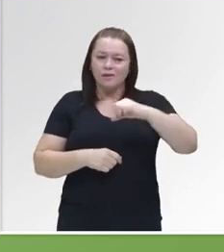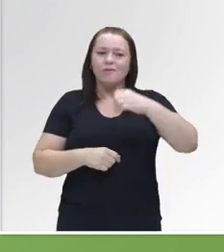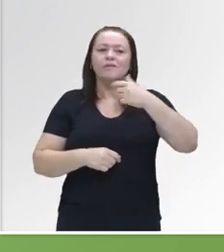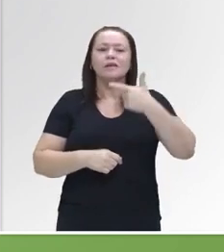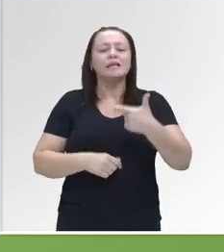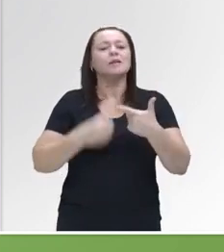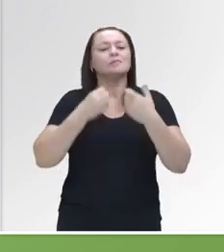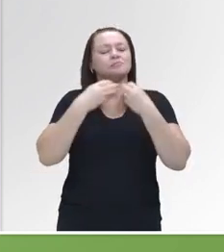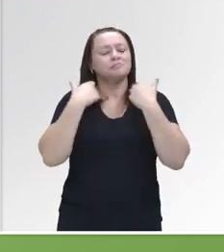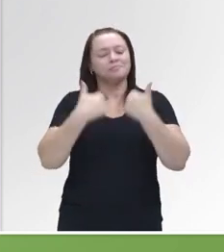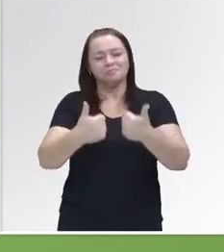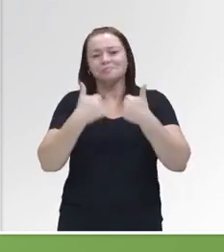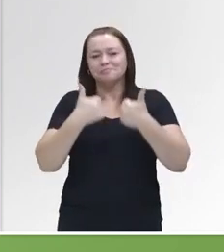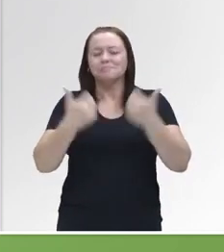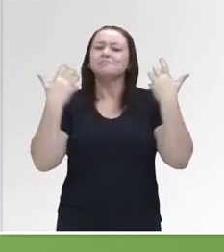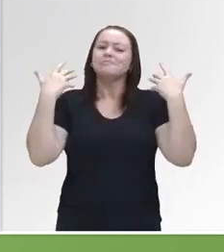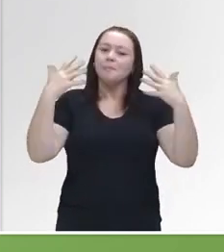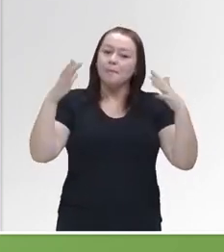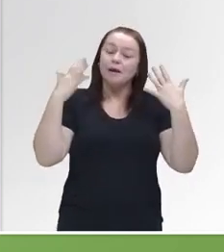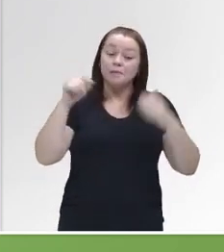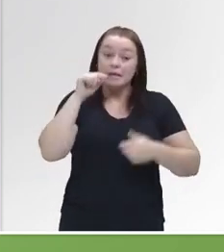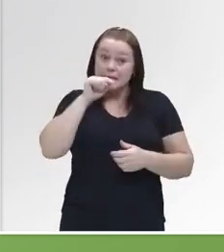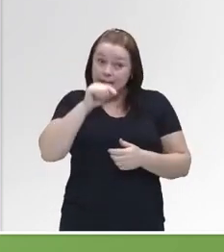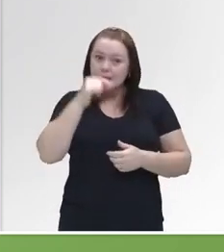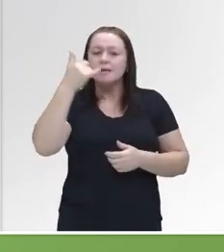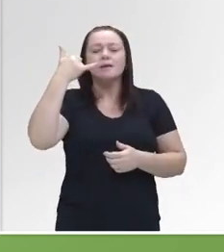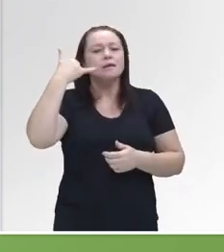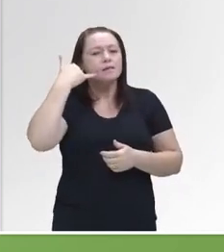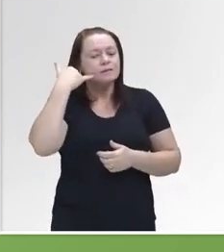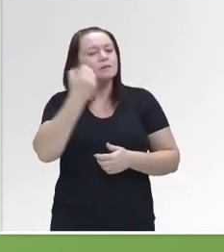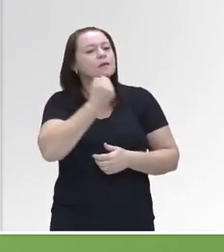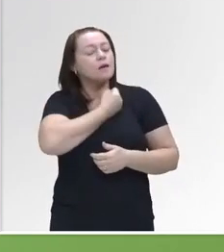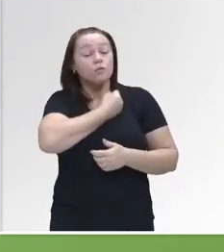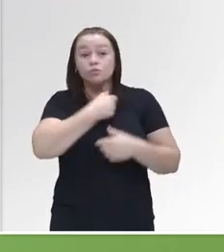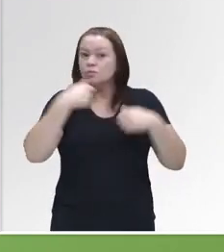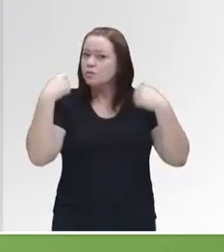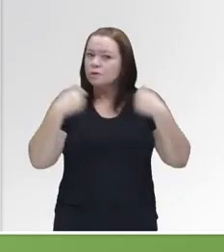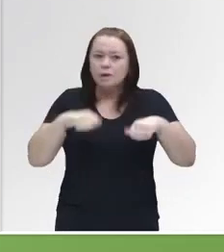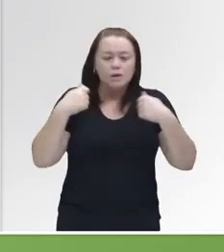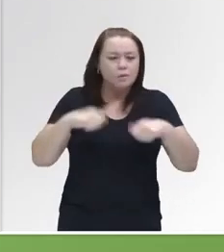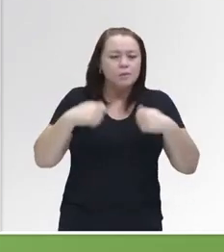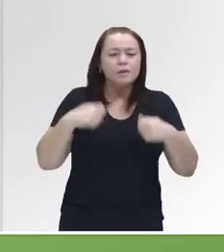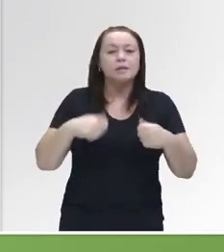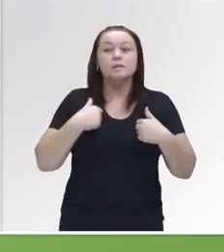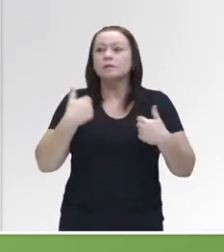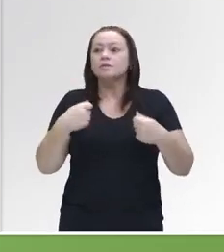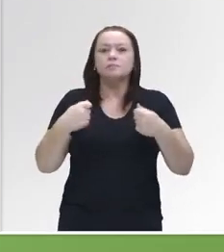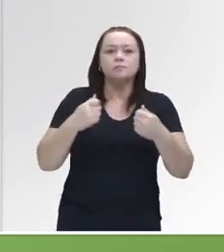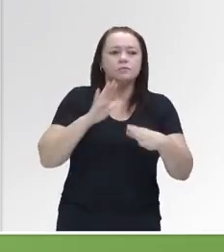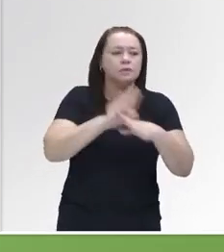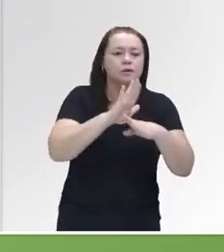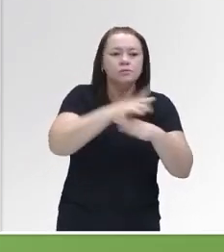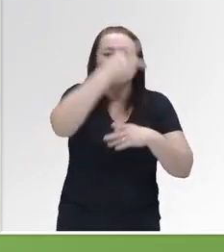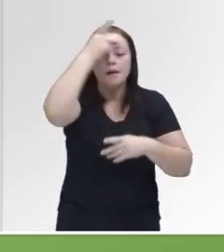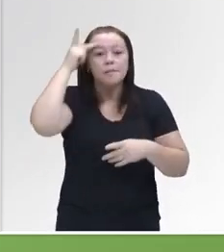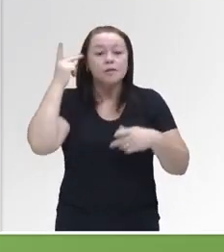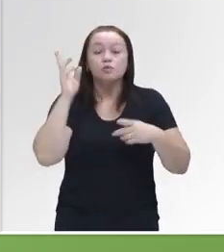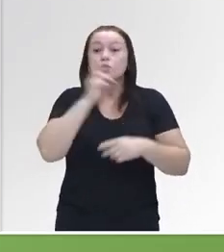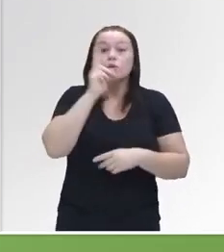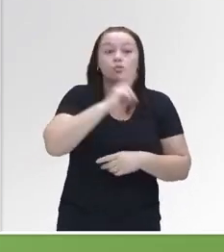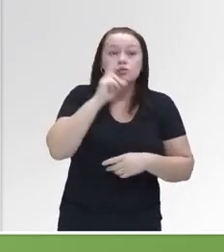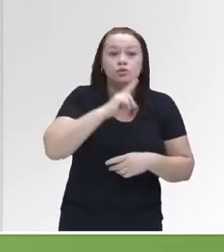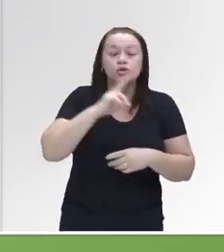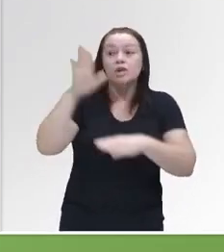192. Muito bem. Esse é o número que eu preciso quando há necessidade de